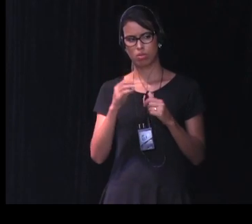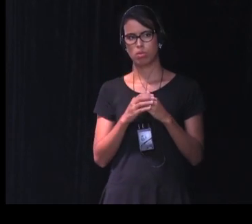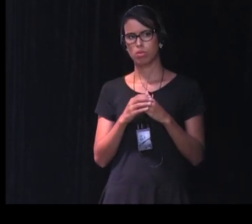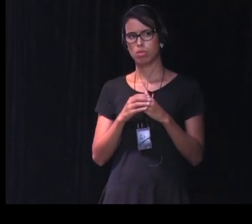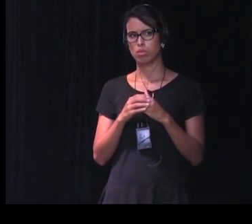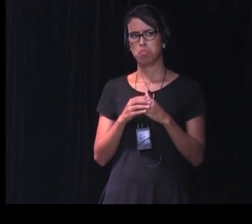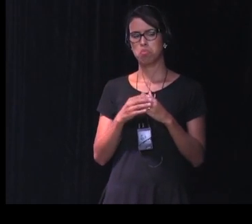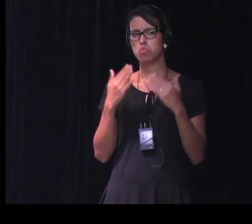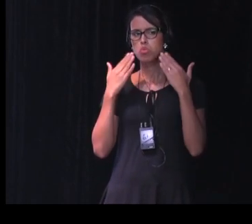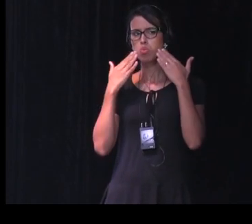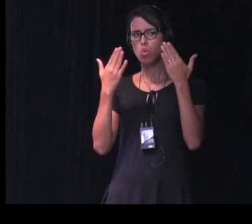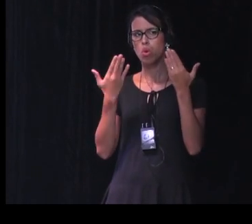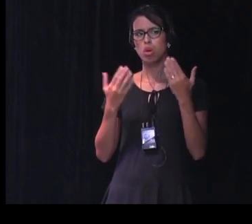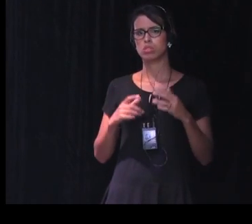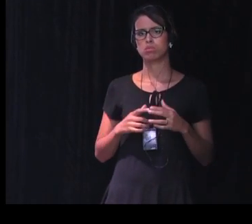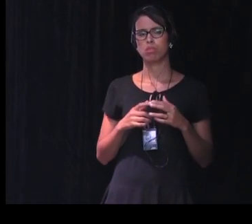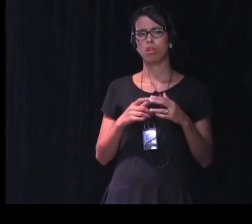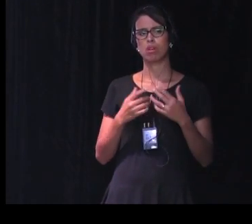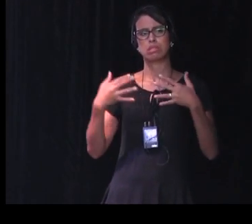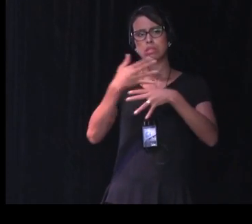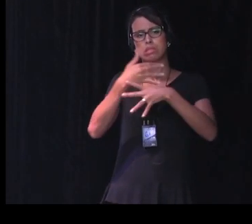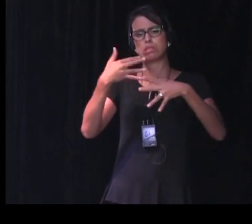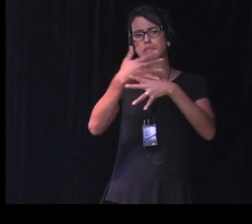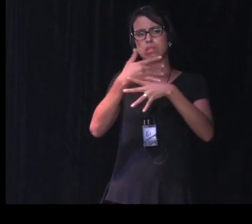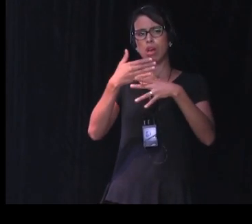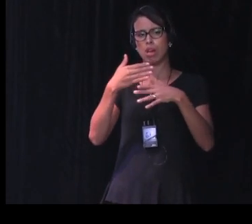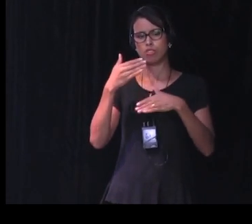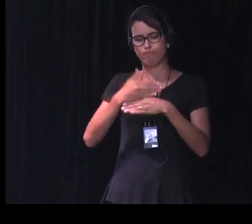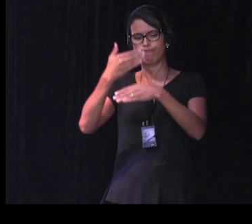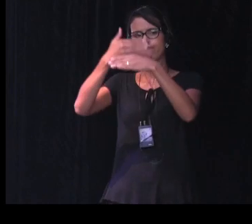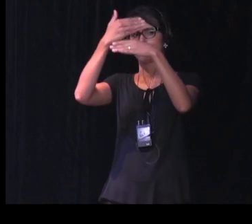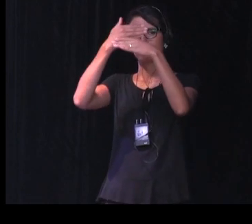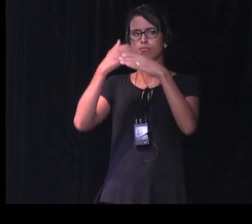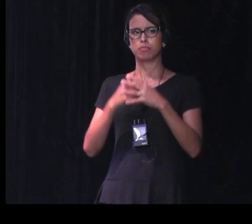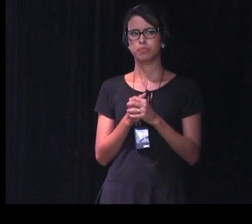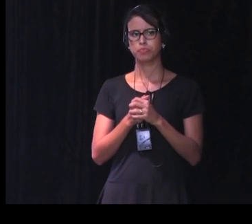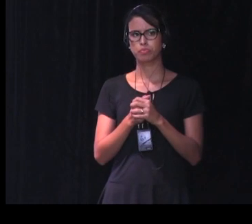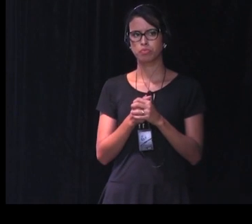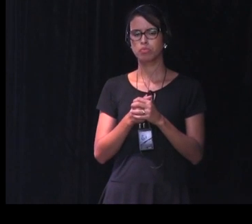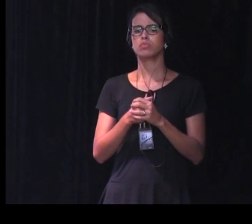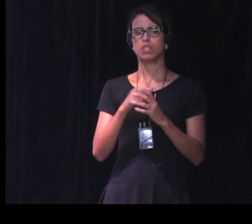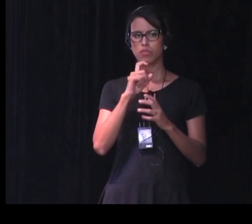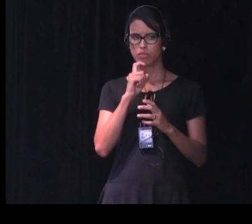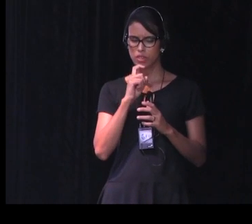campo liso, não há solução de continuidade entre a cidade e o campo que o rodeia.